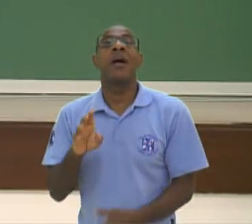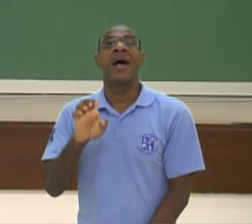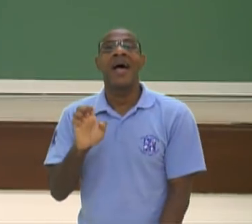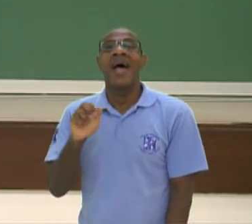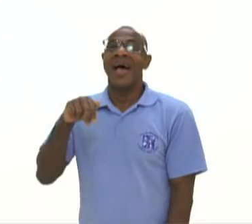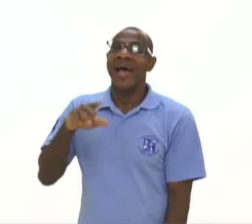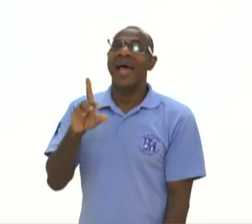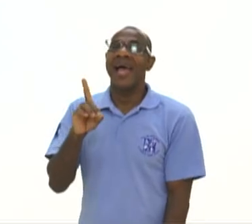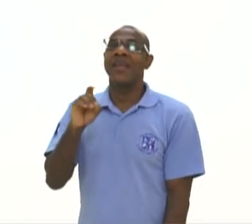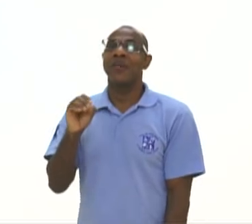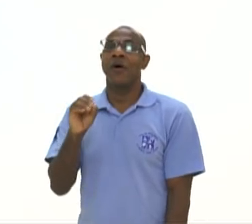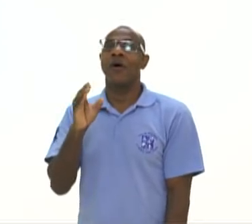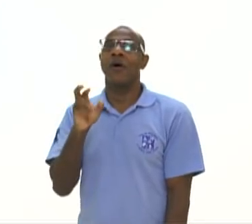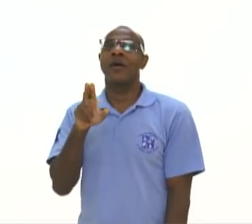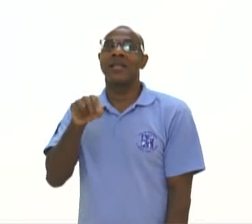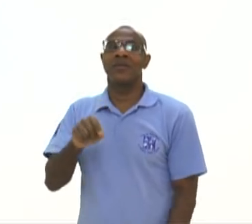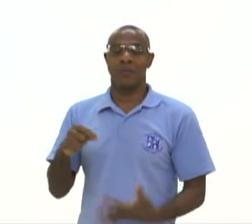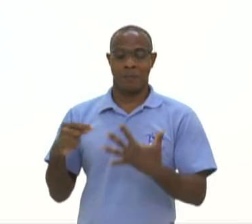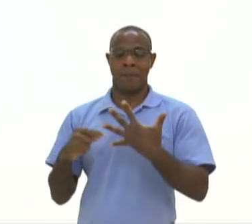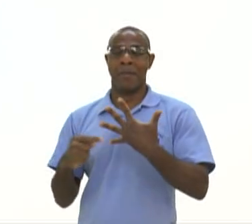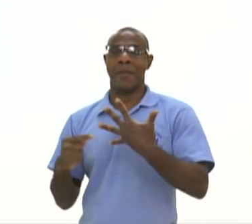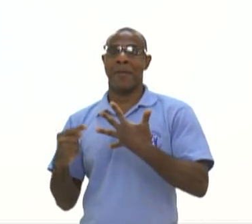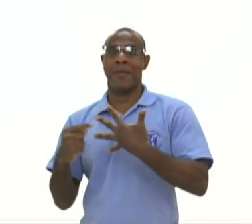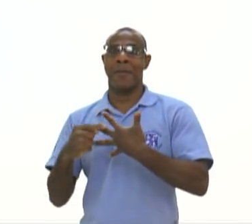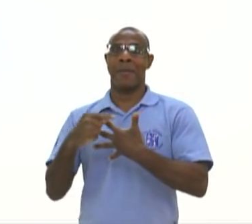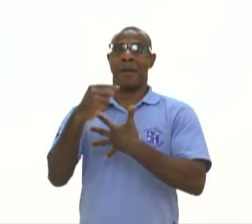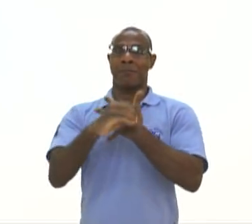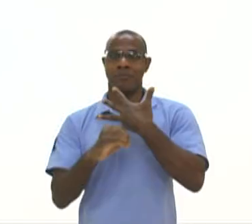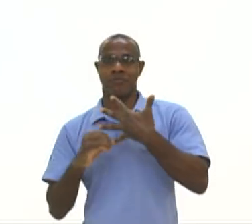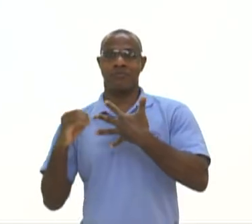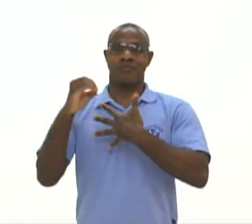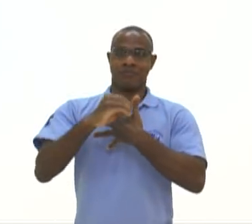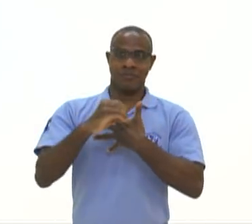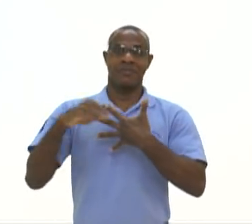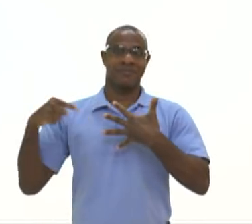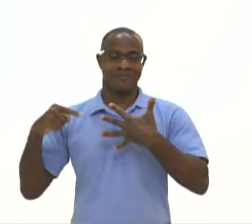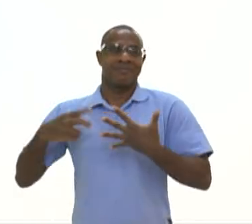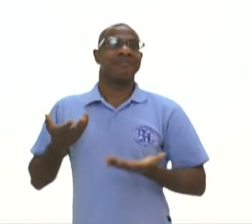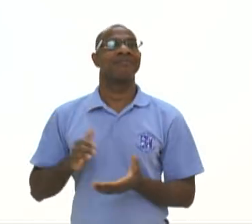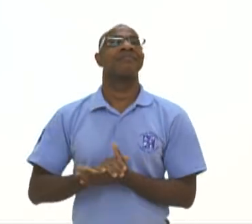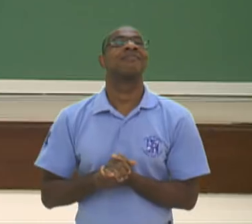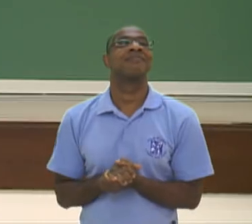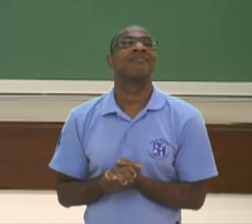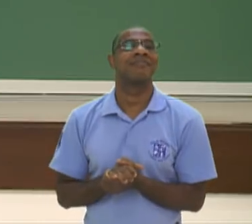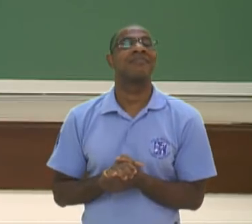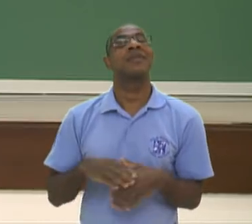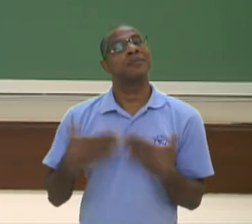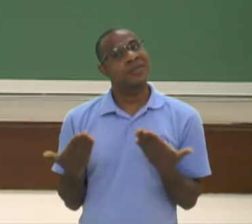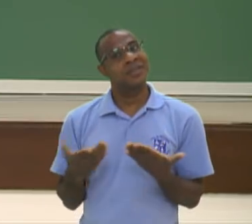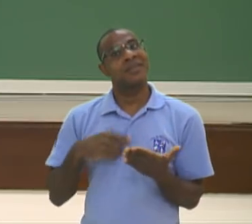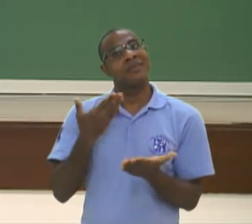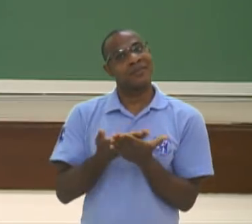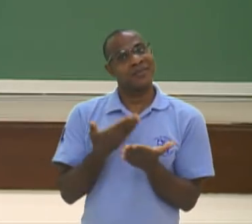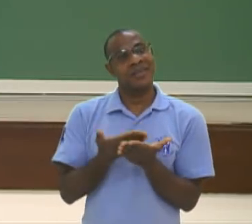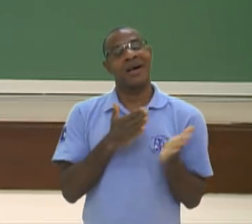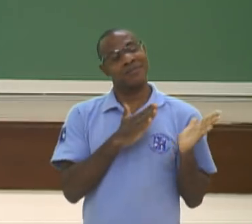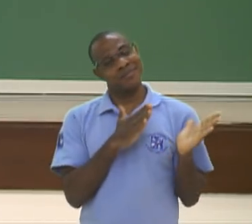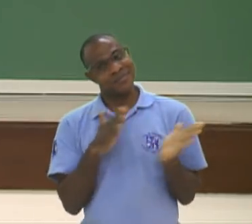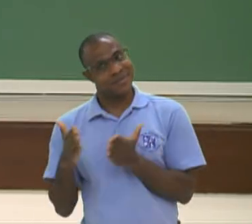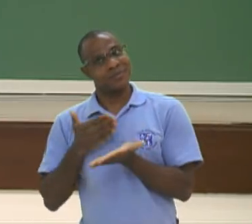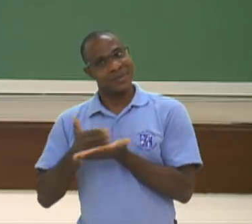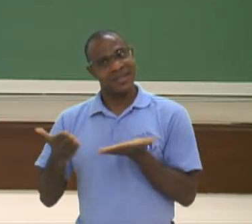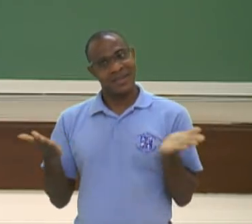endócrino, né? E é sobre ele que nós vamos falar, trabalhar nas nossas próximas aulas, tá? Então, por isso que a nossa resposta aqui era